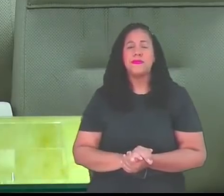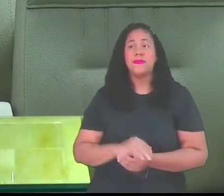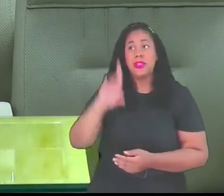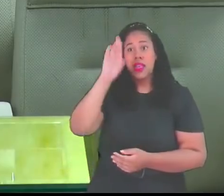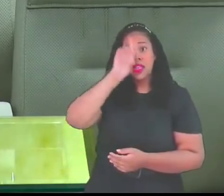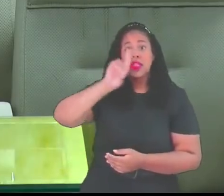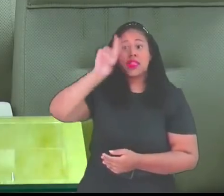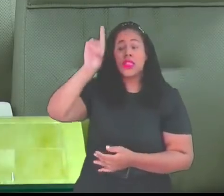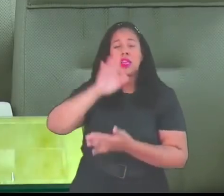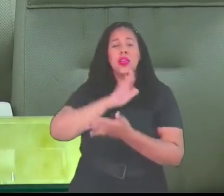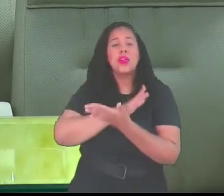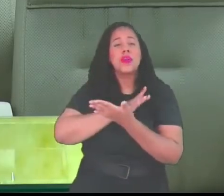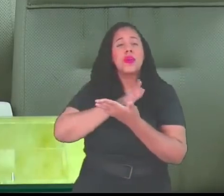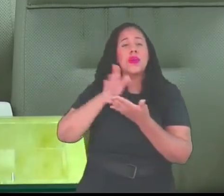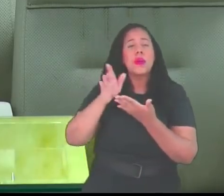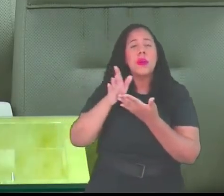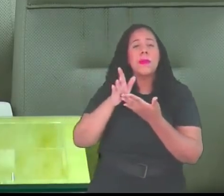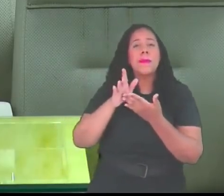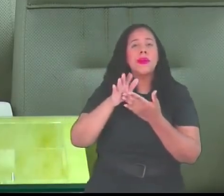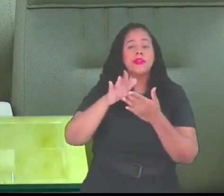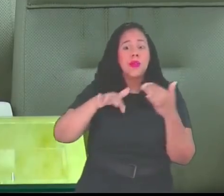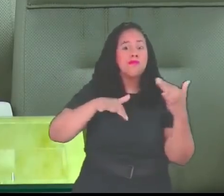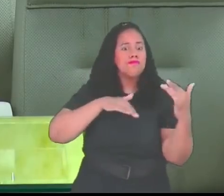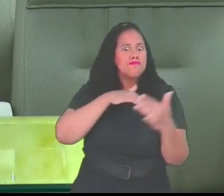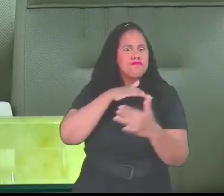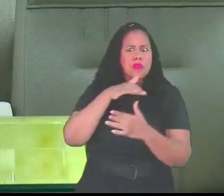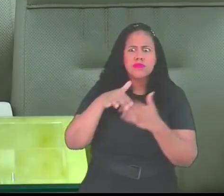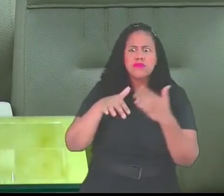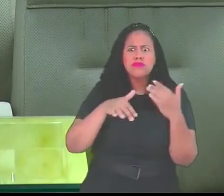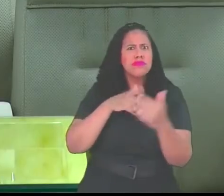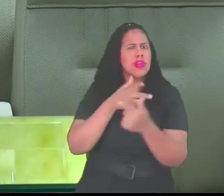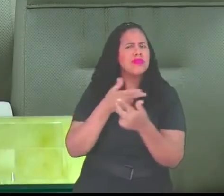Deus começa a confundir as coisas,